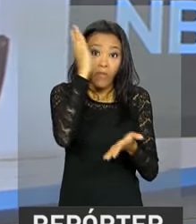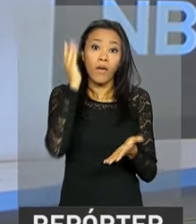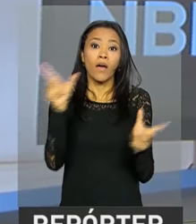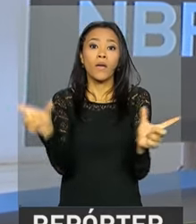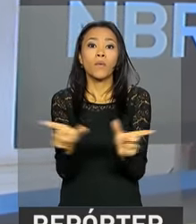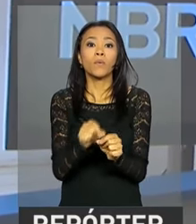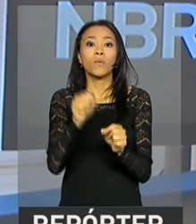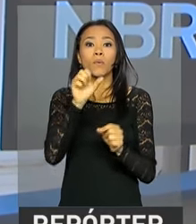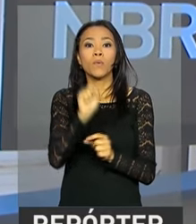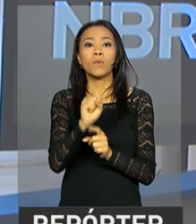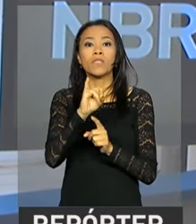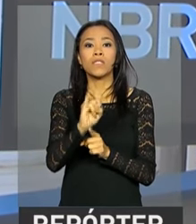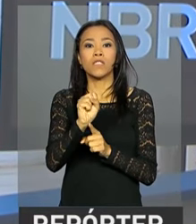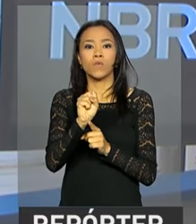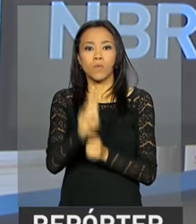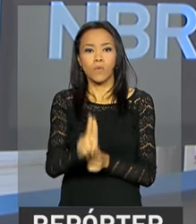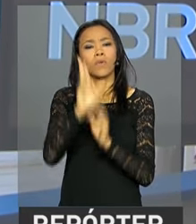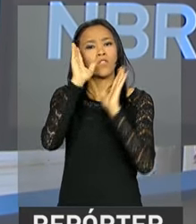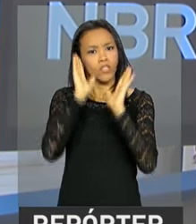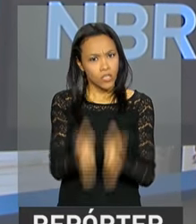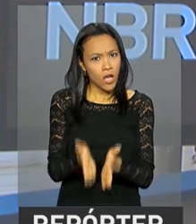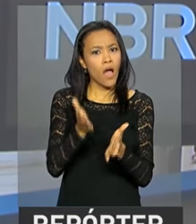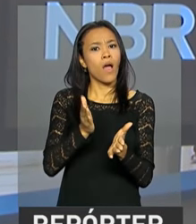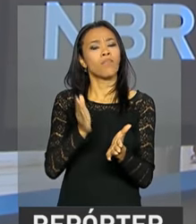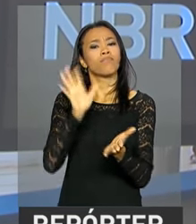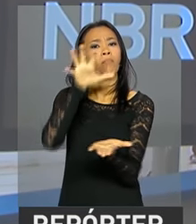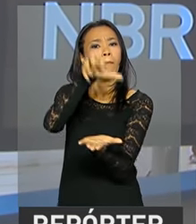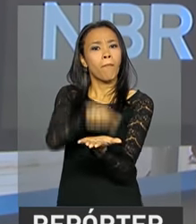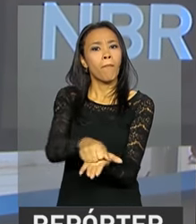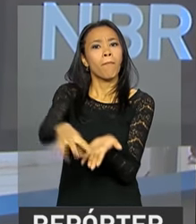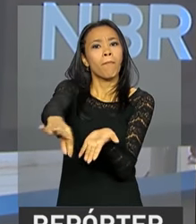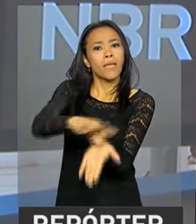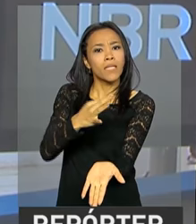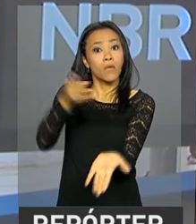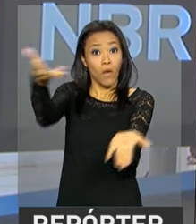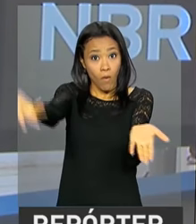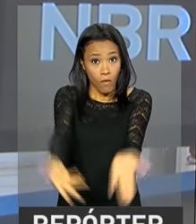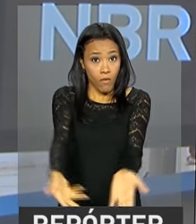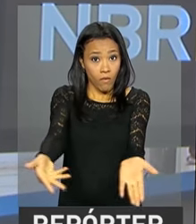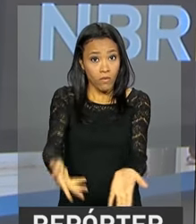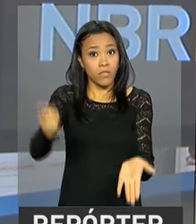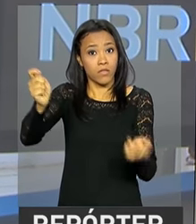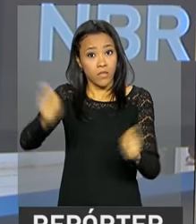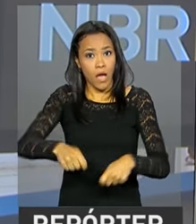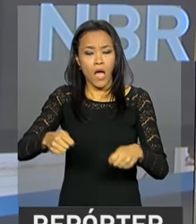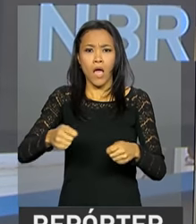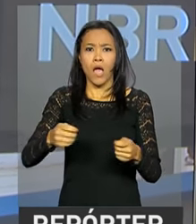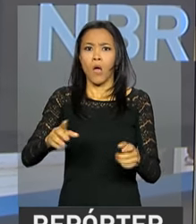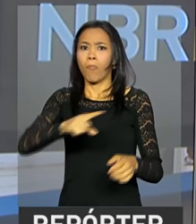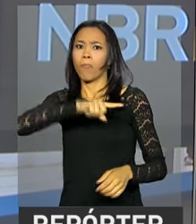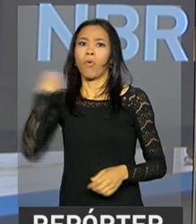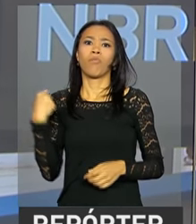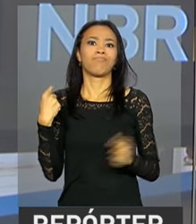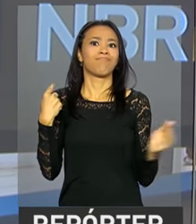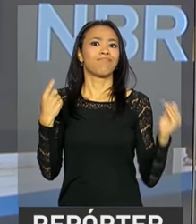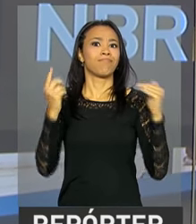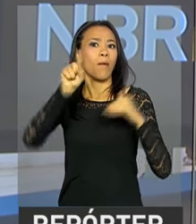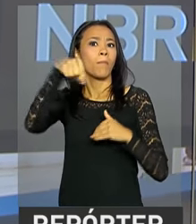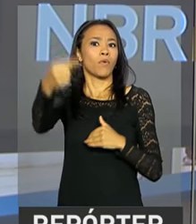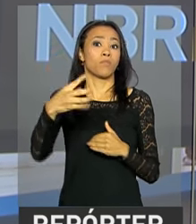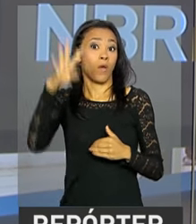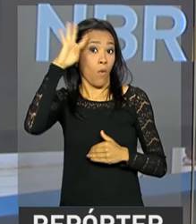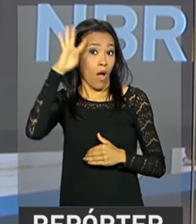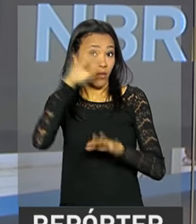unificada, o Cizu, já podem fazer a matrícula a partir de hoje. O prazo termina na próxima quarta-feira e as